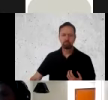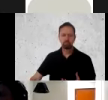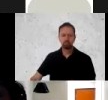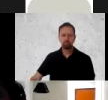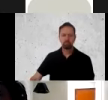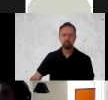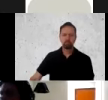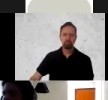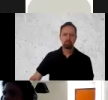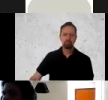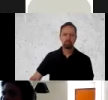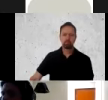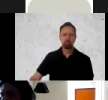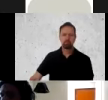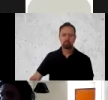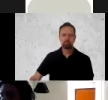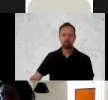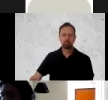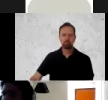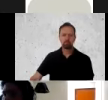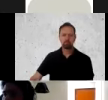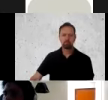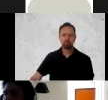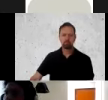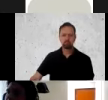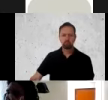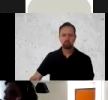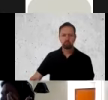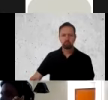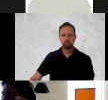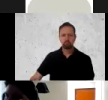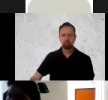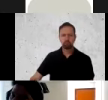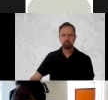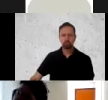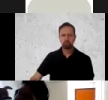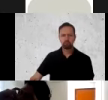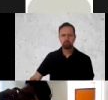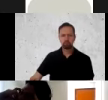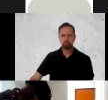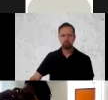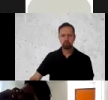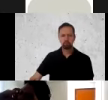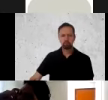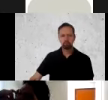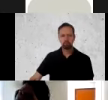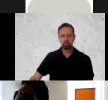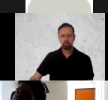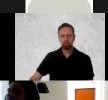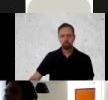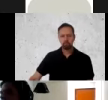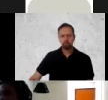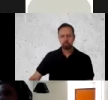estavam próximos e depois houve uma variação muito, muito maior, né? Aqui, no caso, ele utiliza em relação aos investimentos sobre os